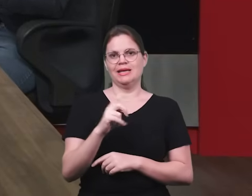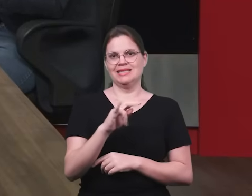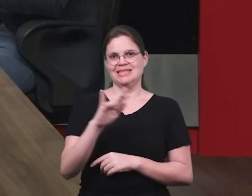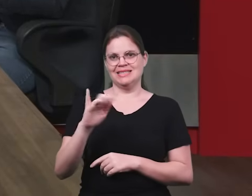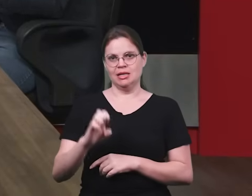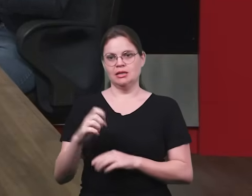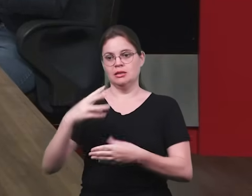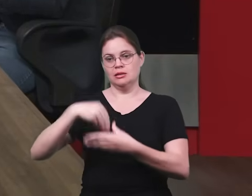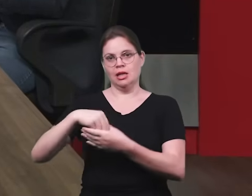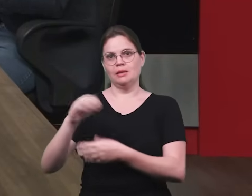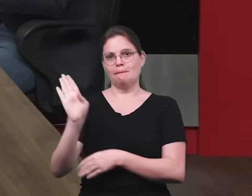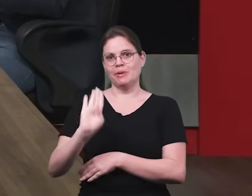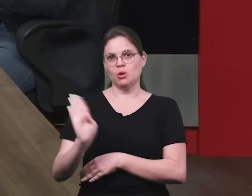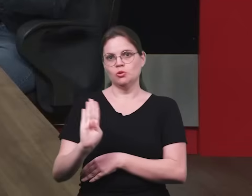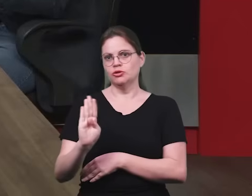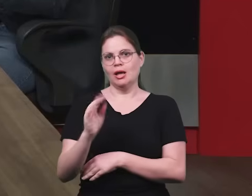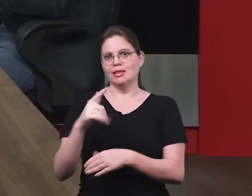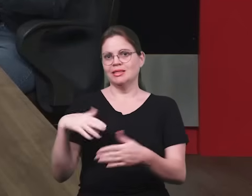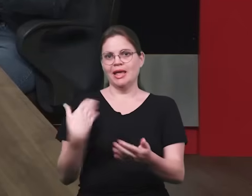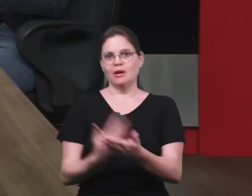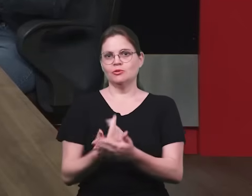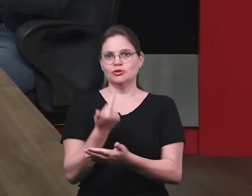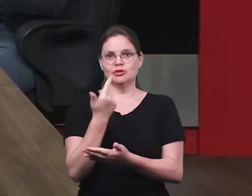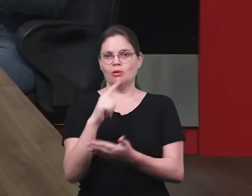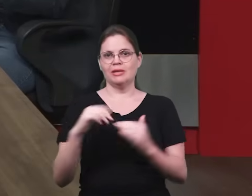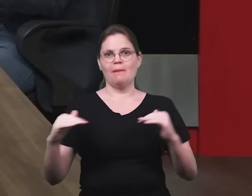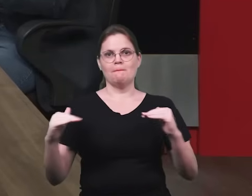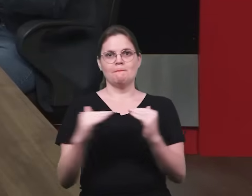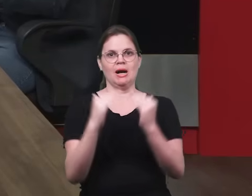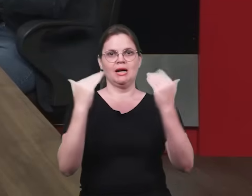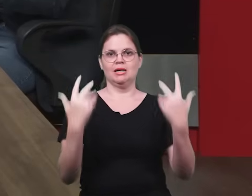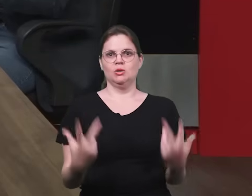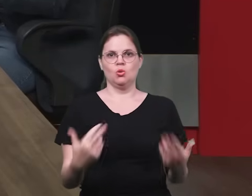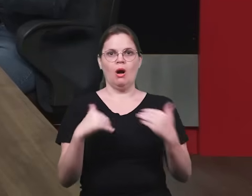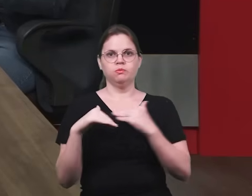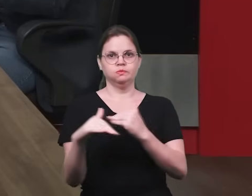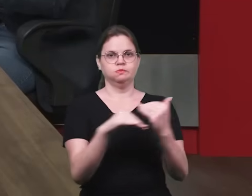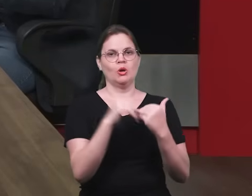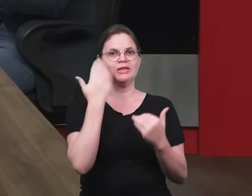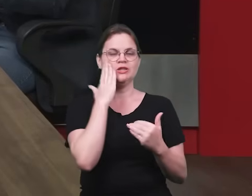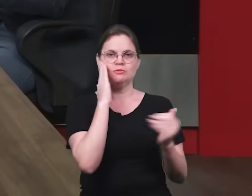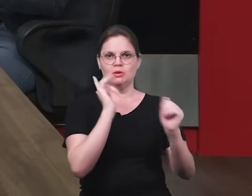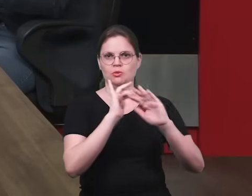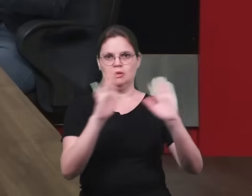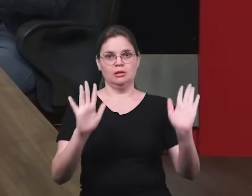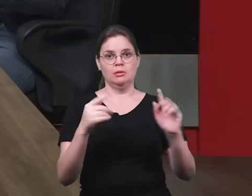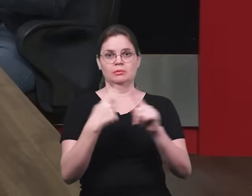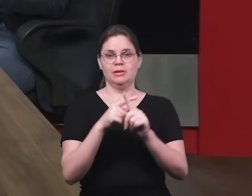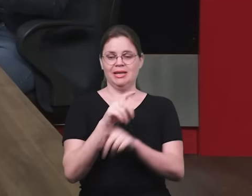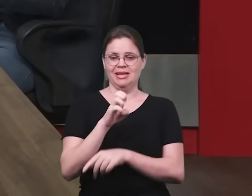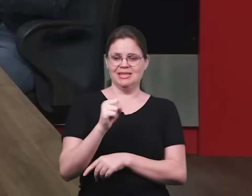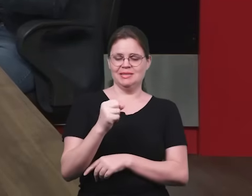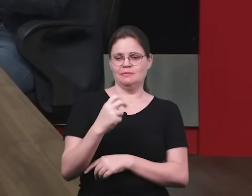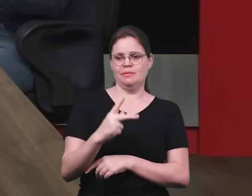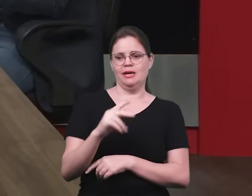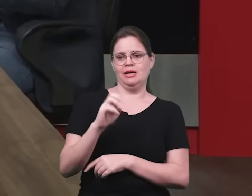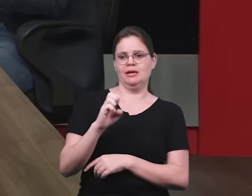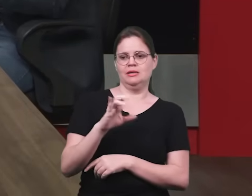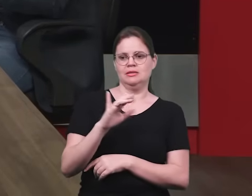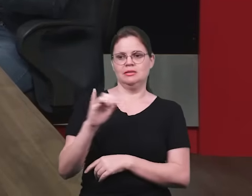biologia até hoje não se chegou a um consenso. Não é? A espécie é um conceito